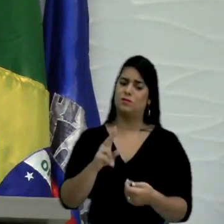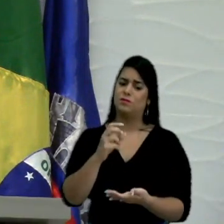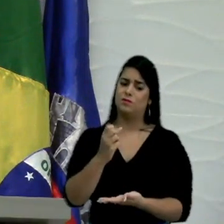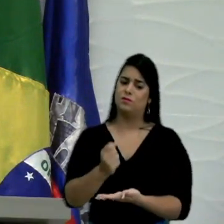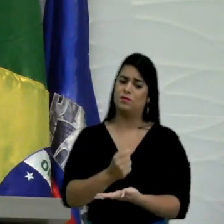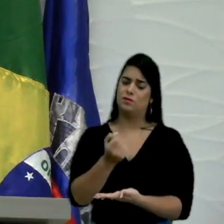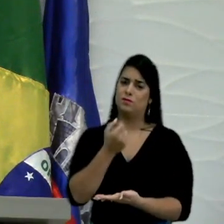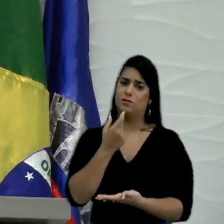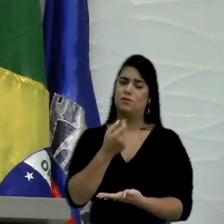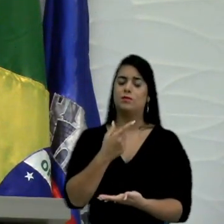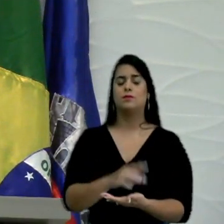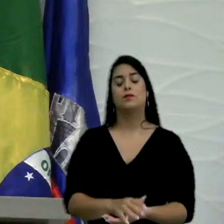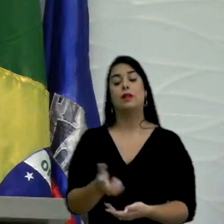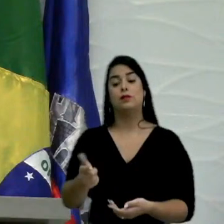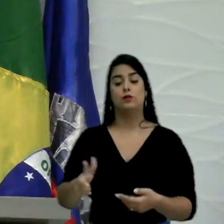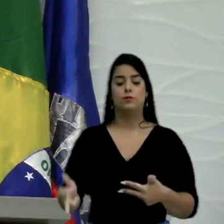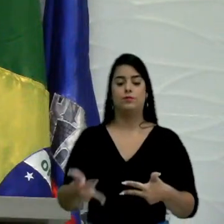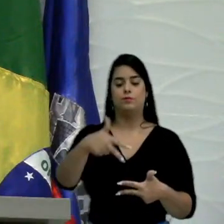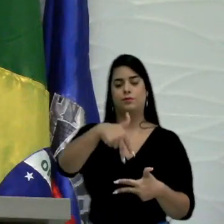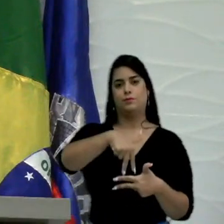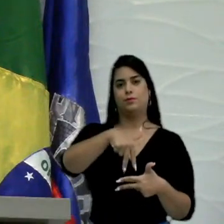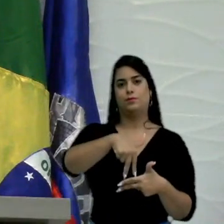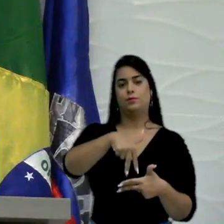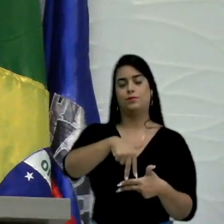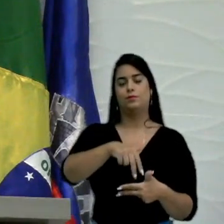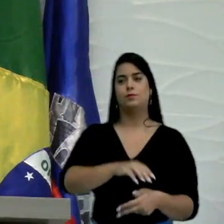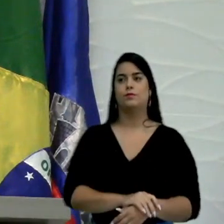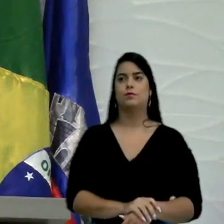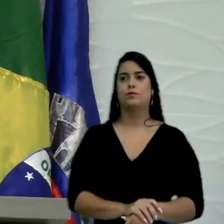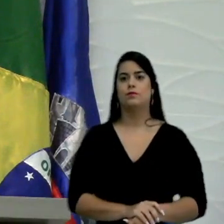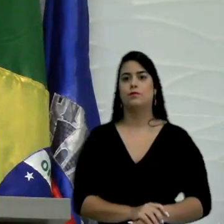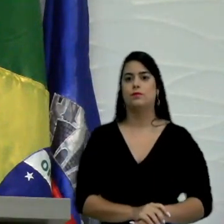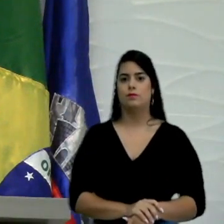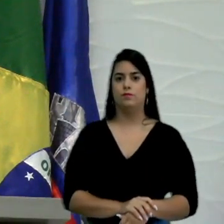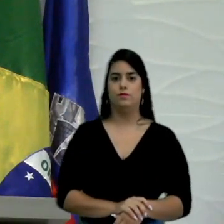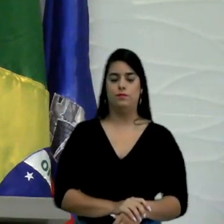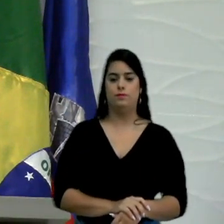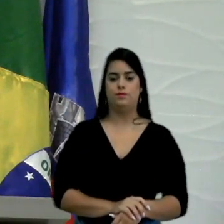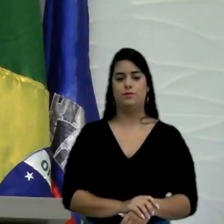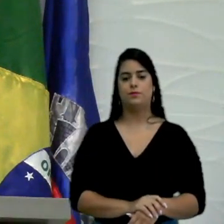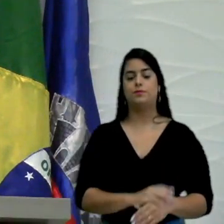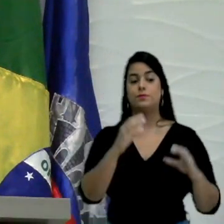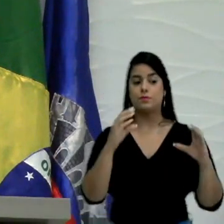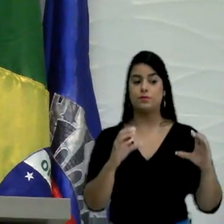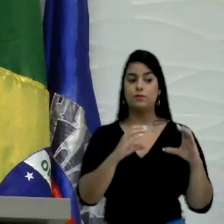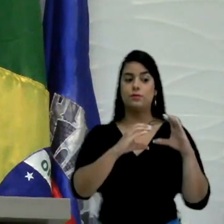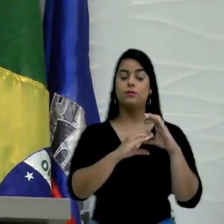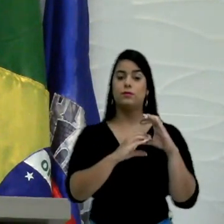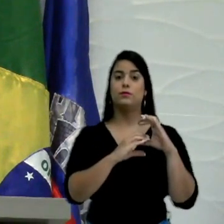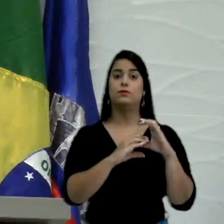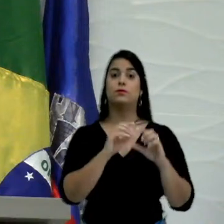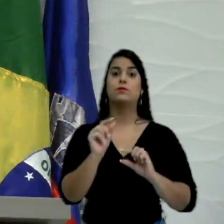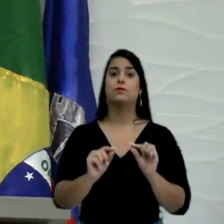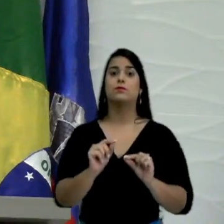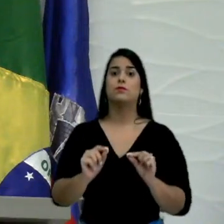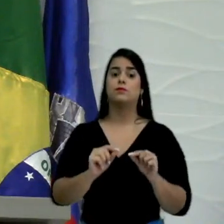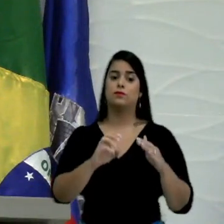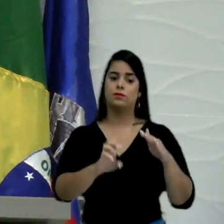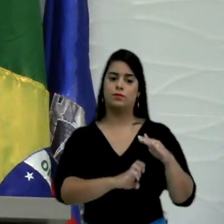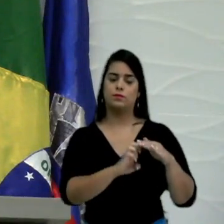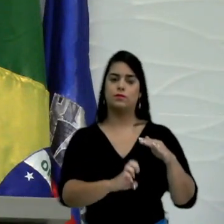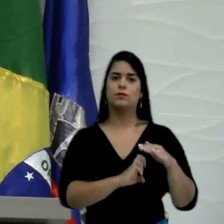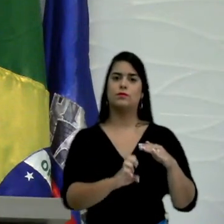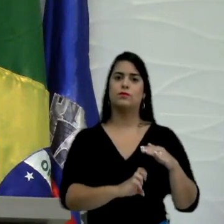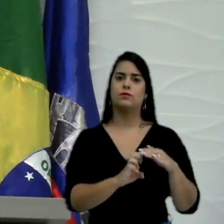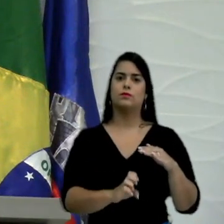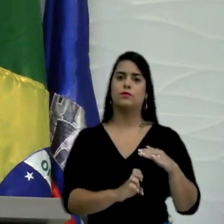mais uma vez, eu venho a essa tribuna aqui e acredito que a Compesa é uma empresa onde tem